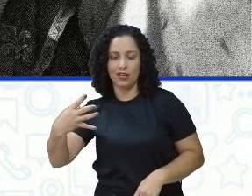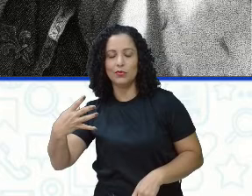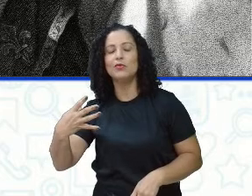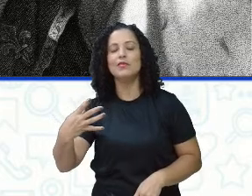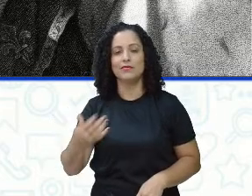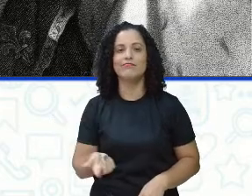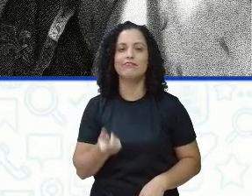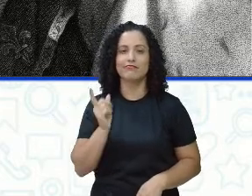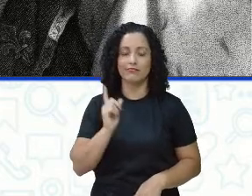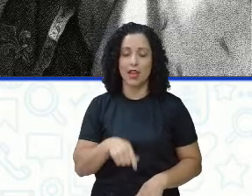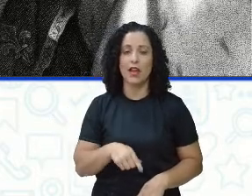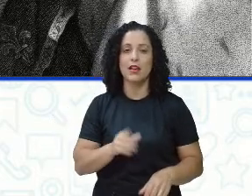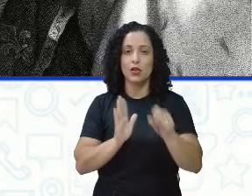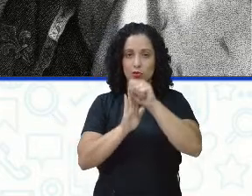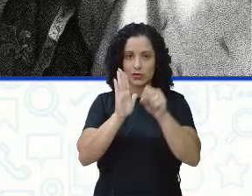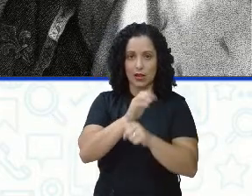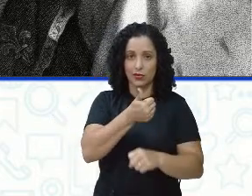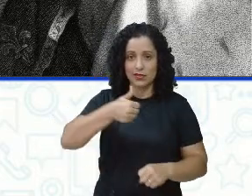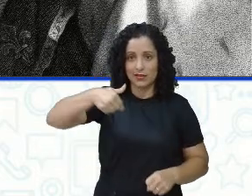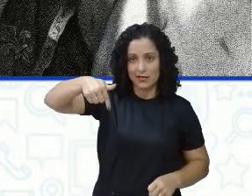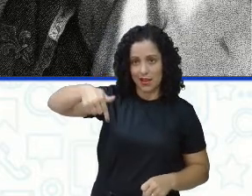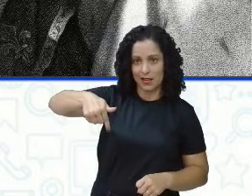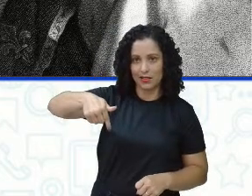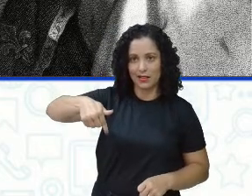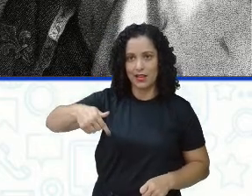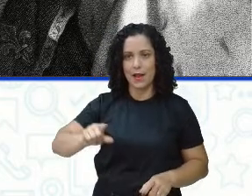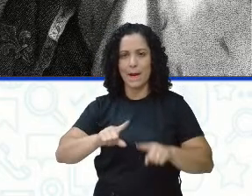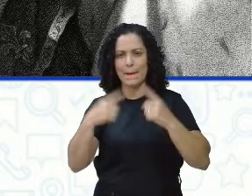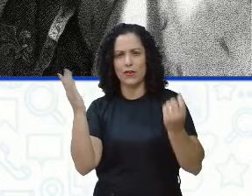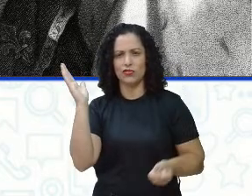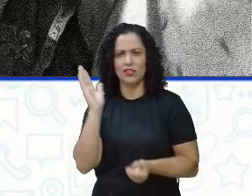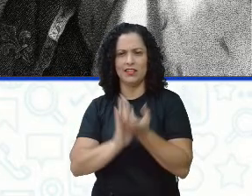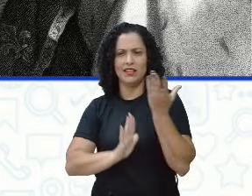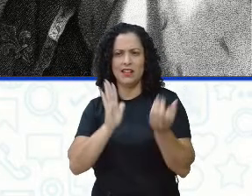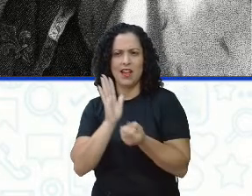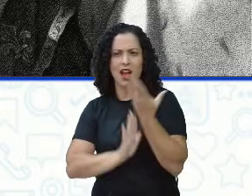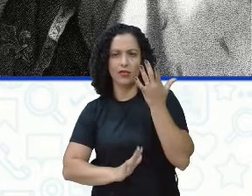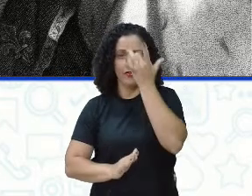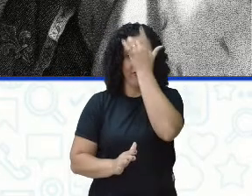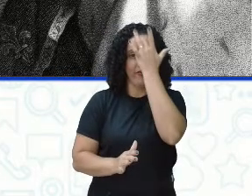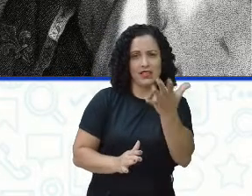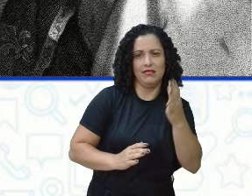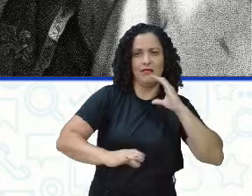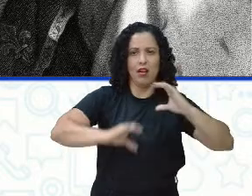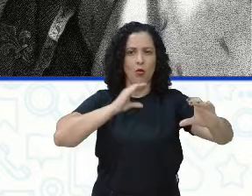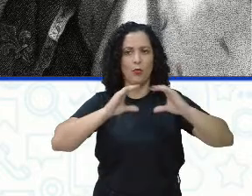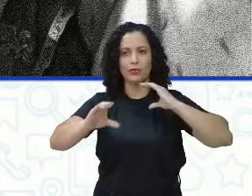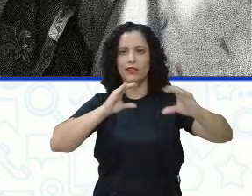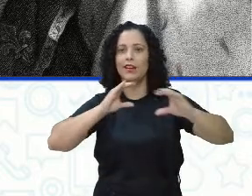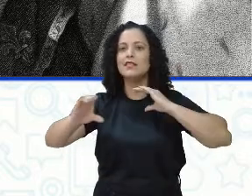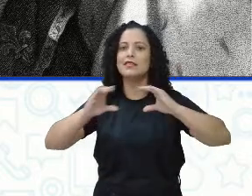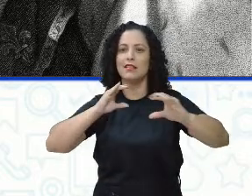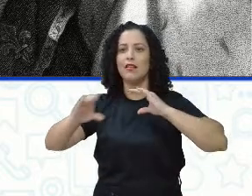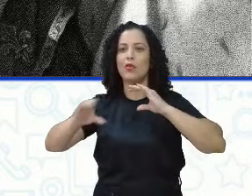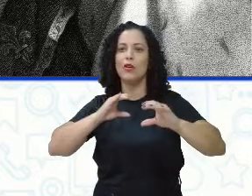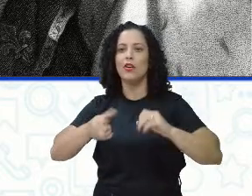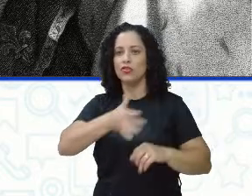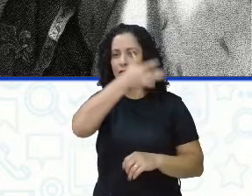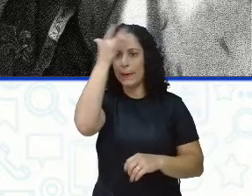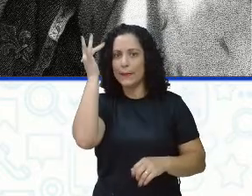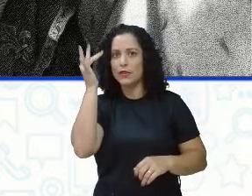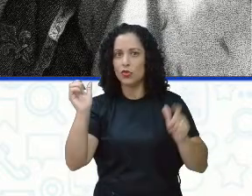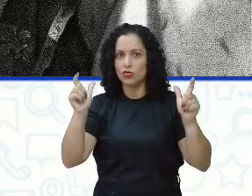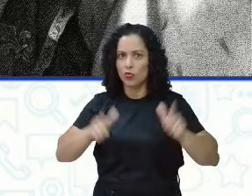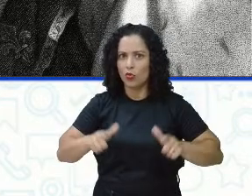foi criado para facilitar a comunicação entre os parisienses, né, entre as pessoas que nasceram na França,